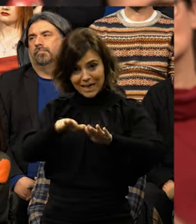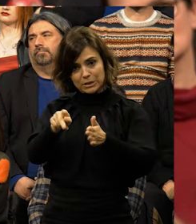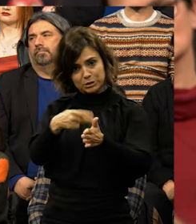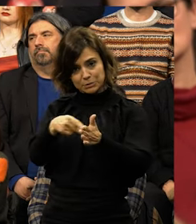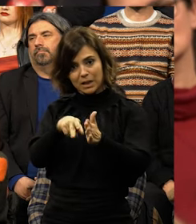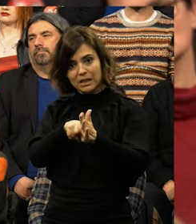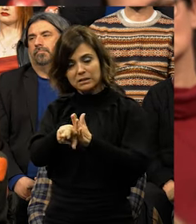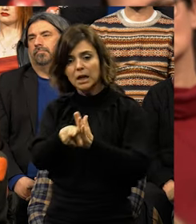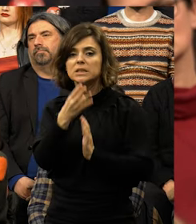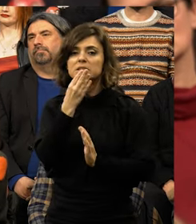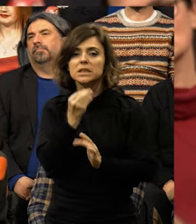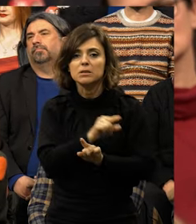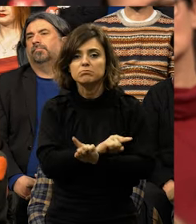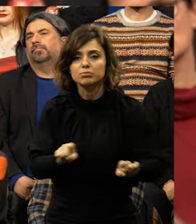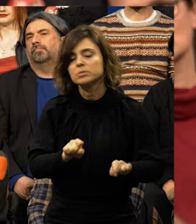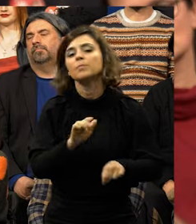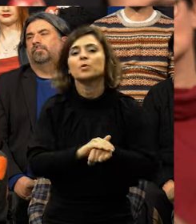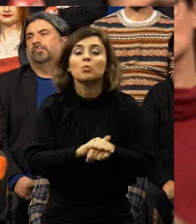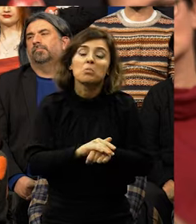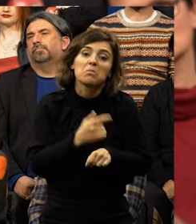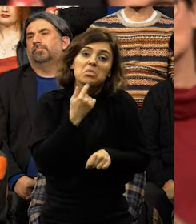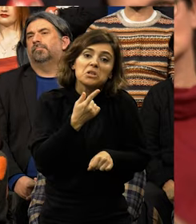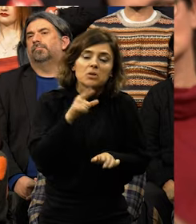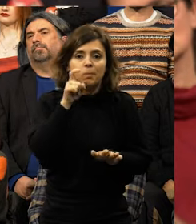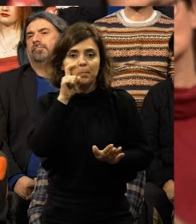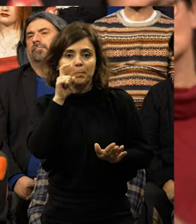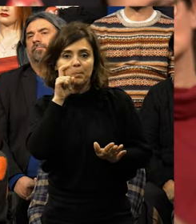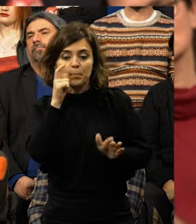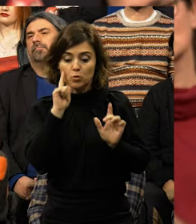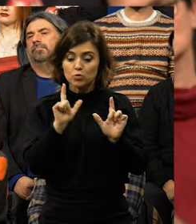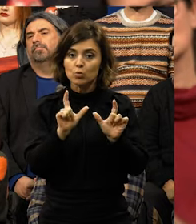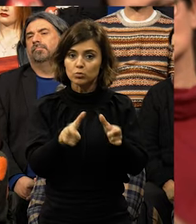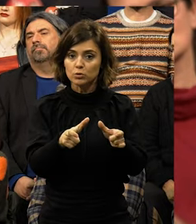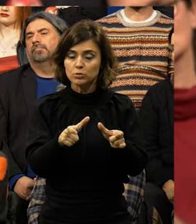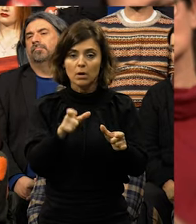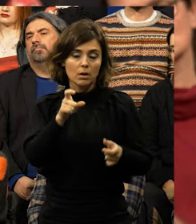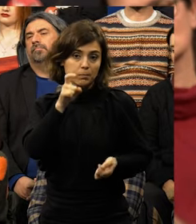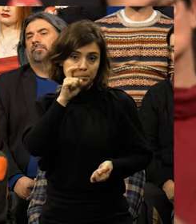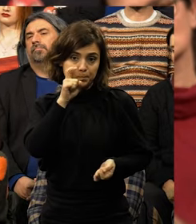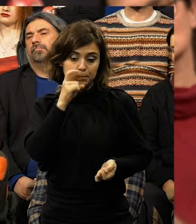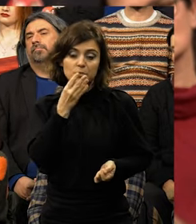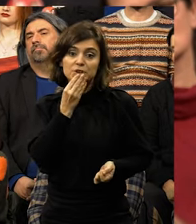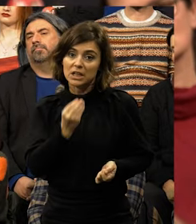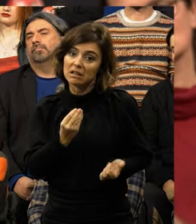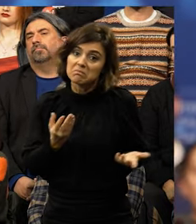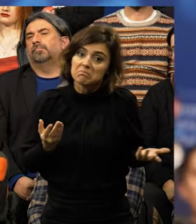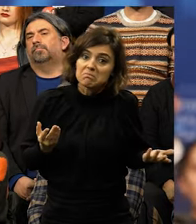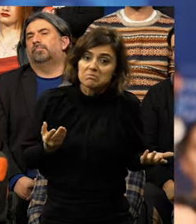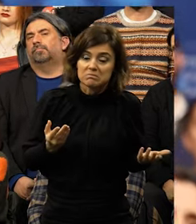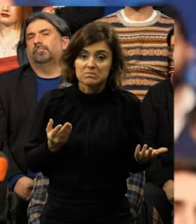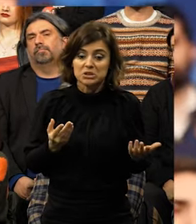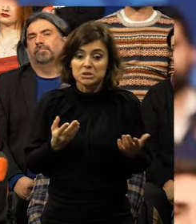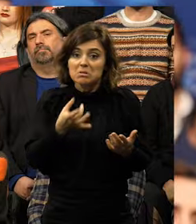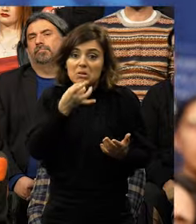questões de segurança os controlos de segurança que são feitos por Israel são os mesmos que estão a impedir que